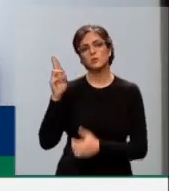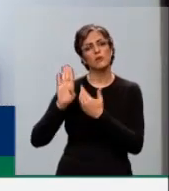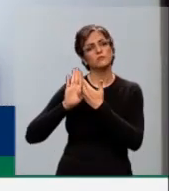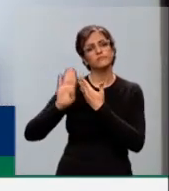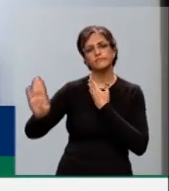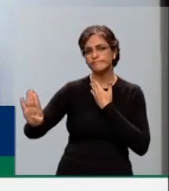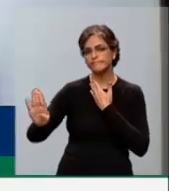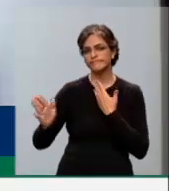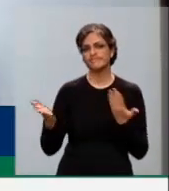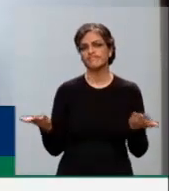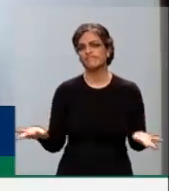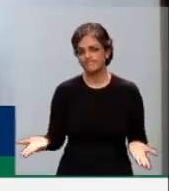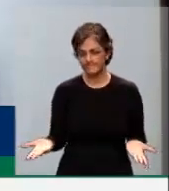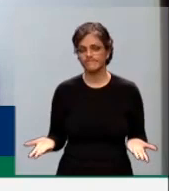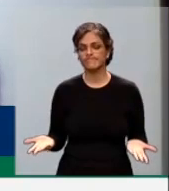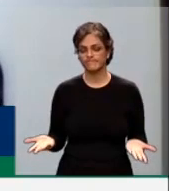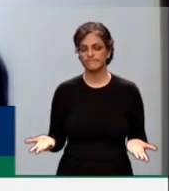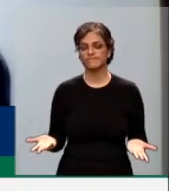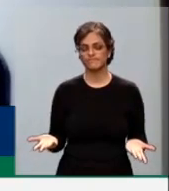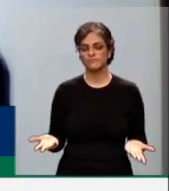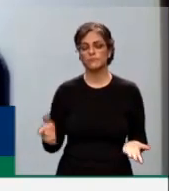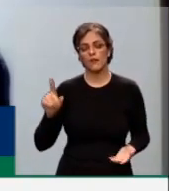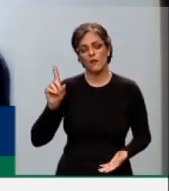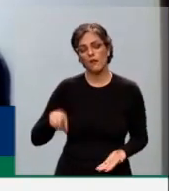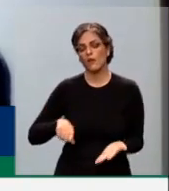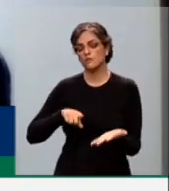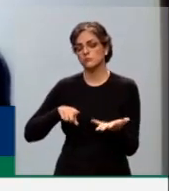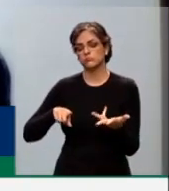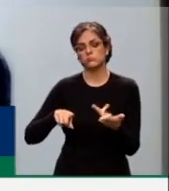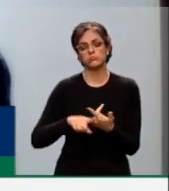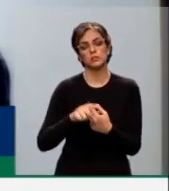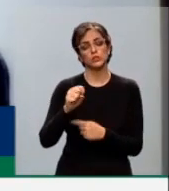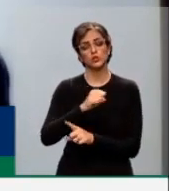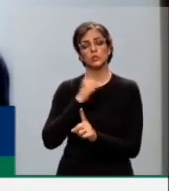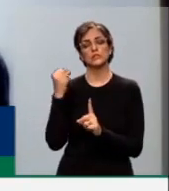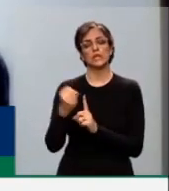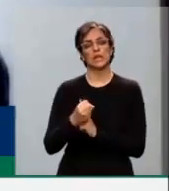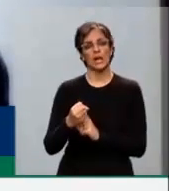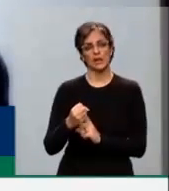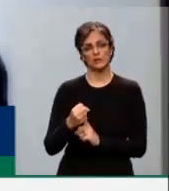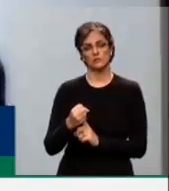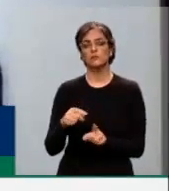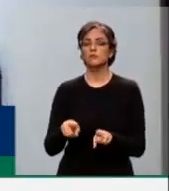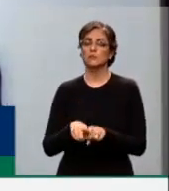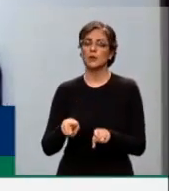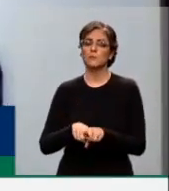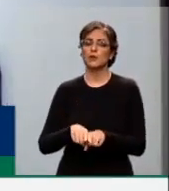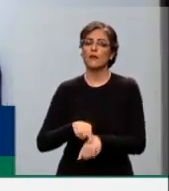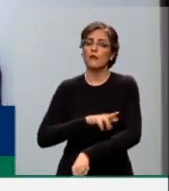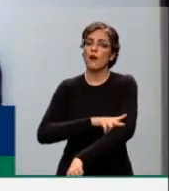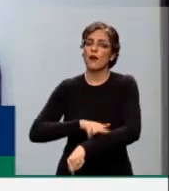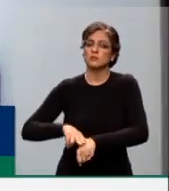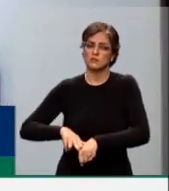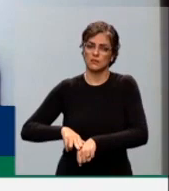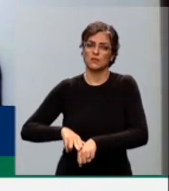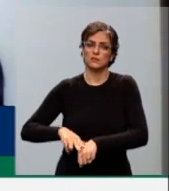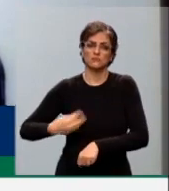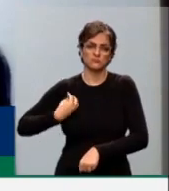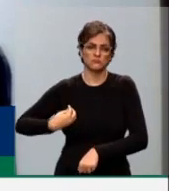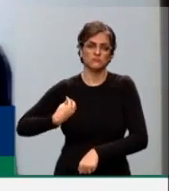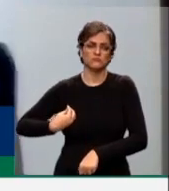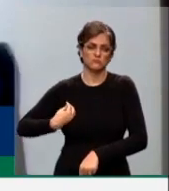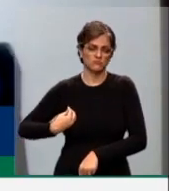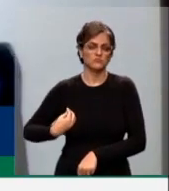distanciamento social. Então, a gente está falando de condições sociais e raciais que interferiram diretamente